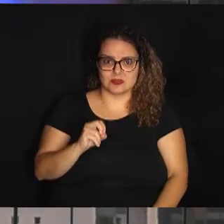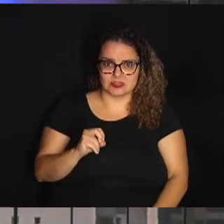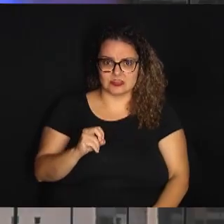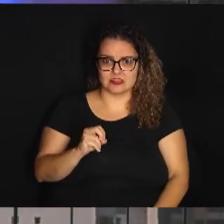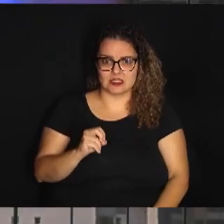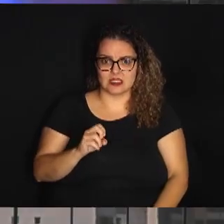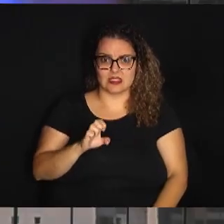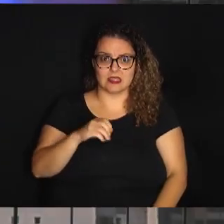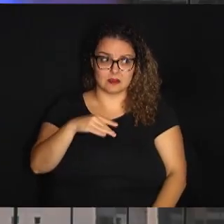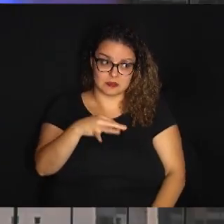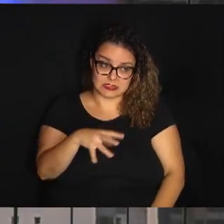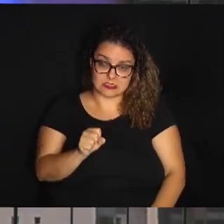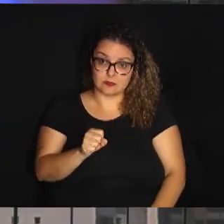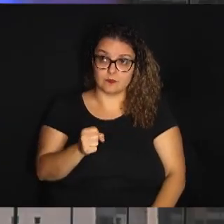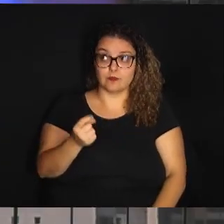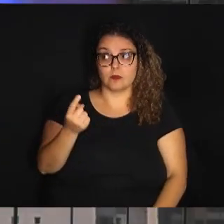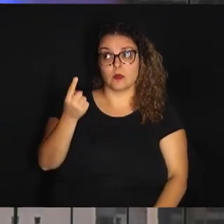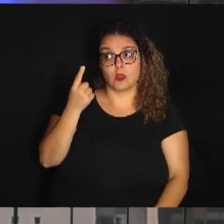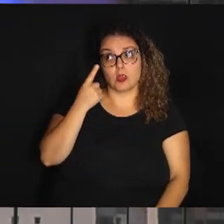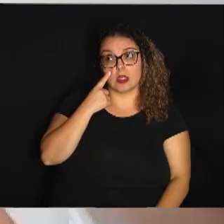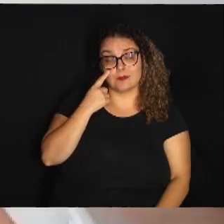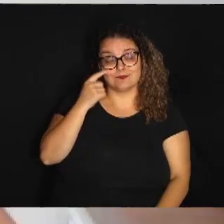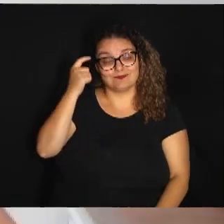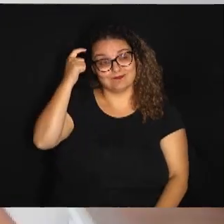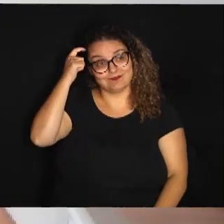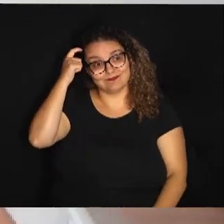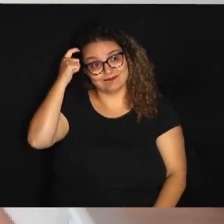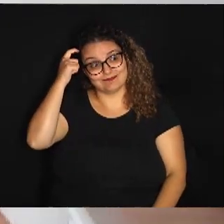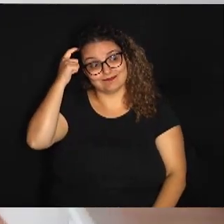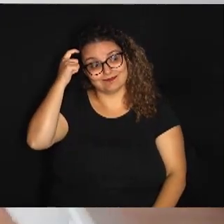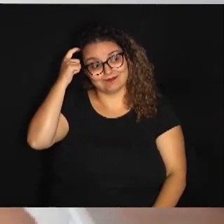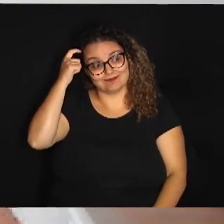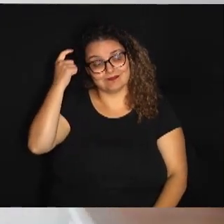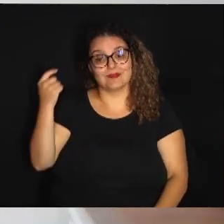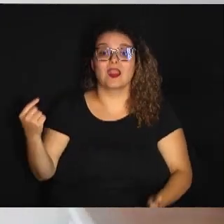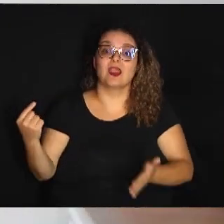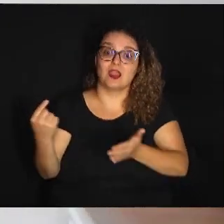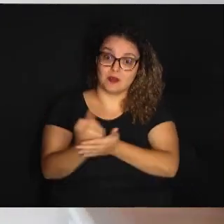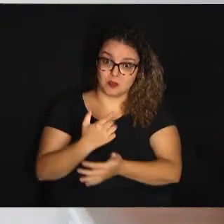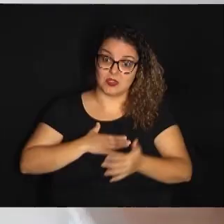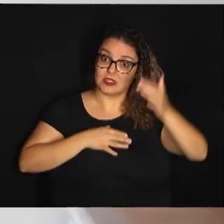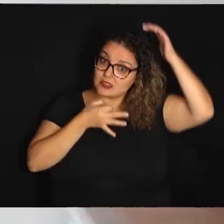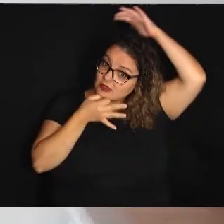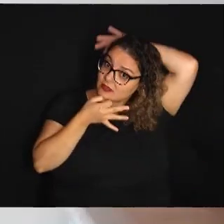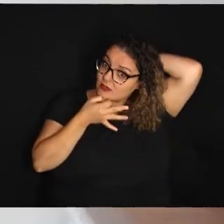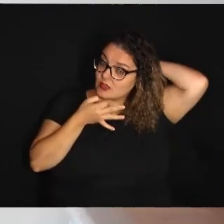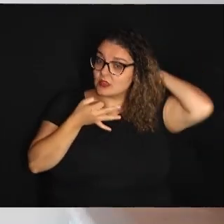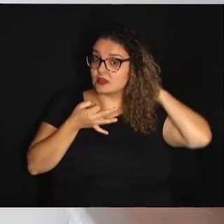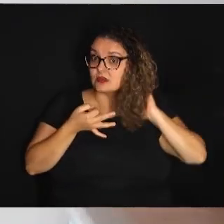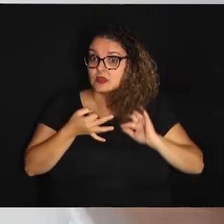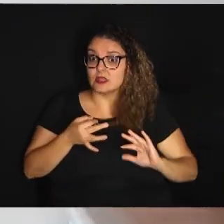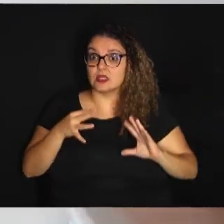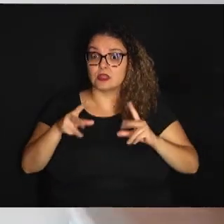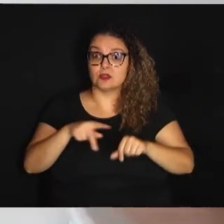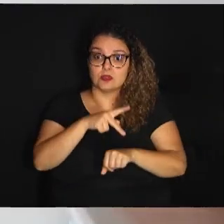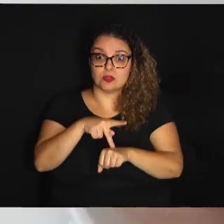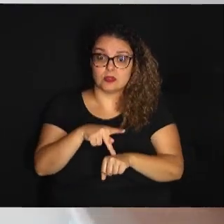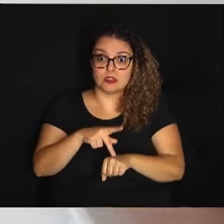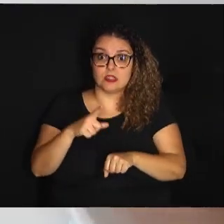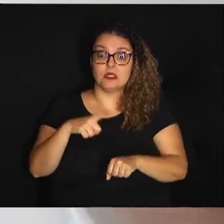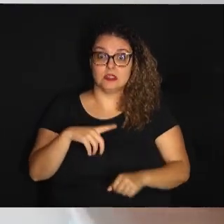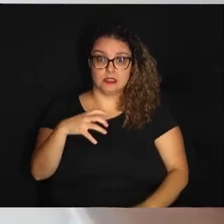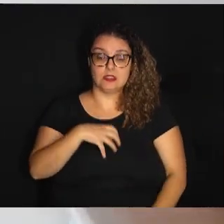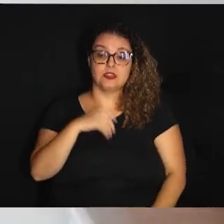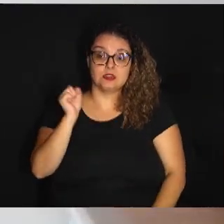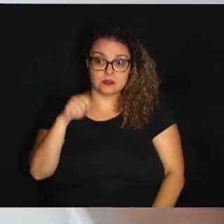zerar até 2050 as emissões? Assim, é uma pergunta, na minha opinião, todos